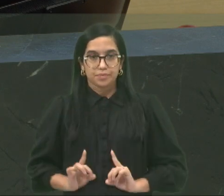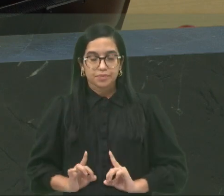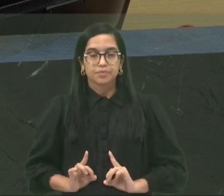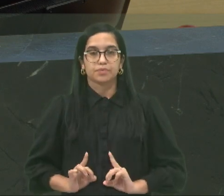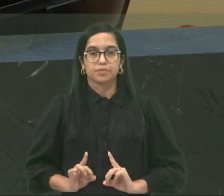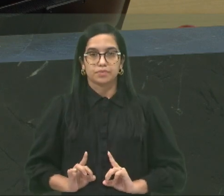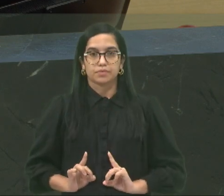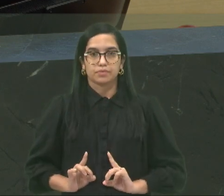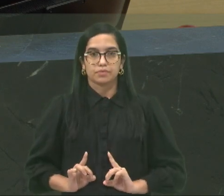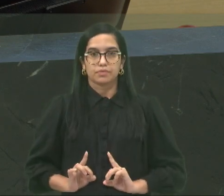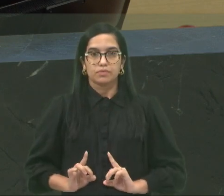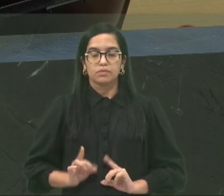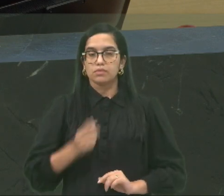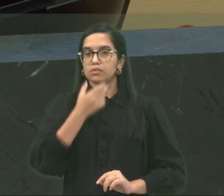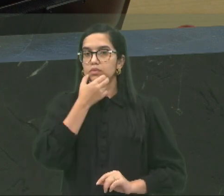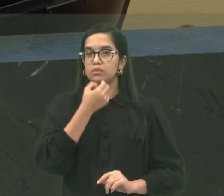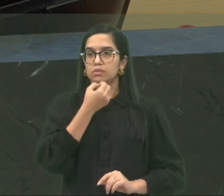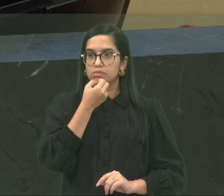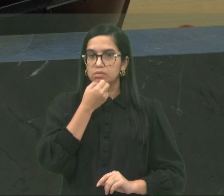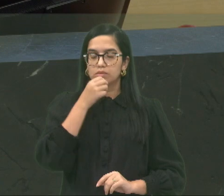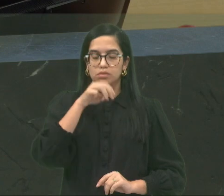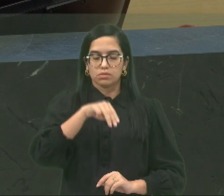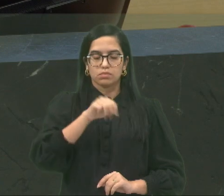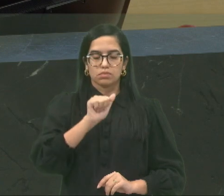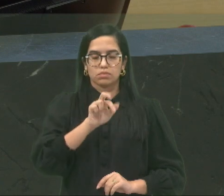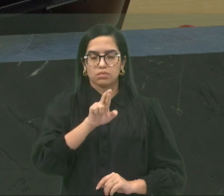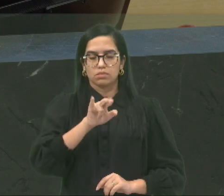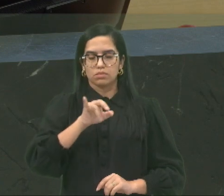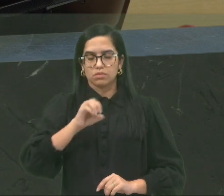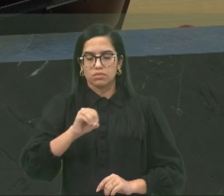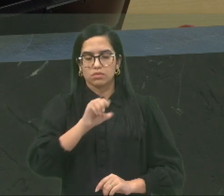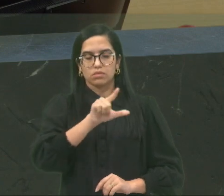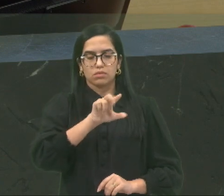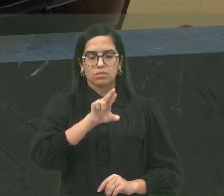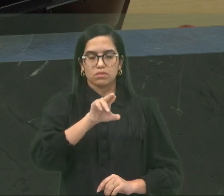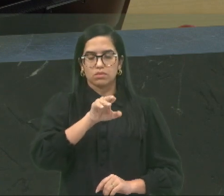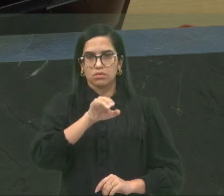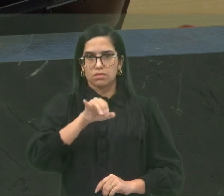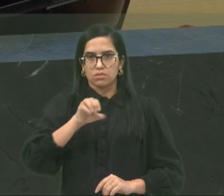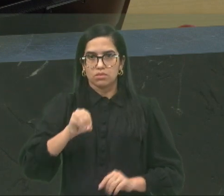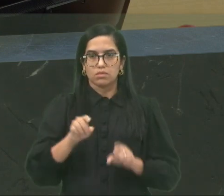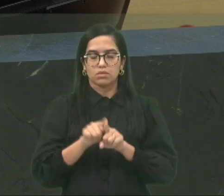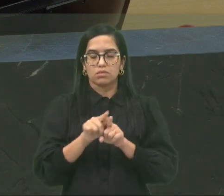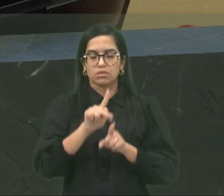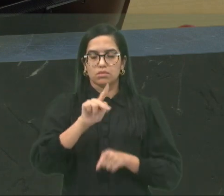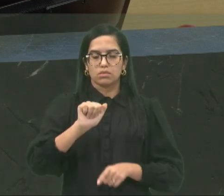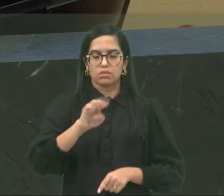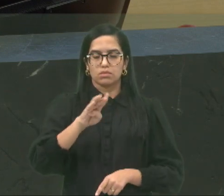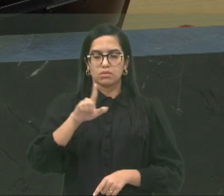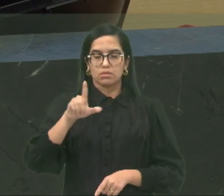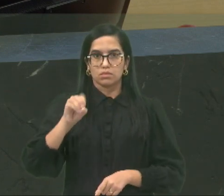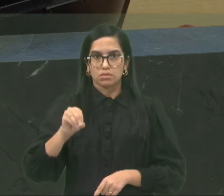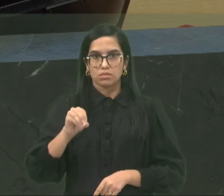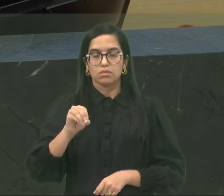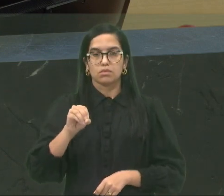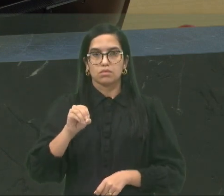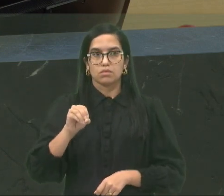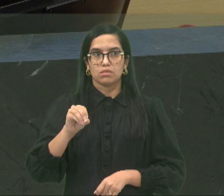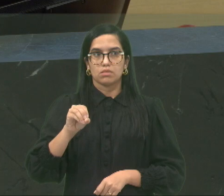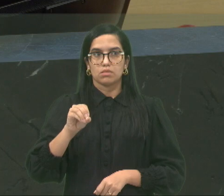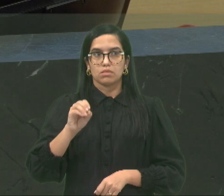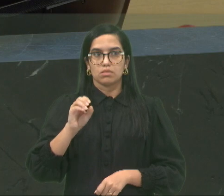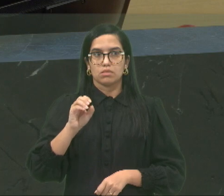piauiense aos senhores Mário Lúcio Pereira e ao senhor Pablo Nunes, agraciados